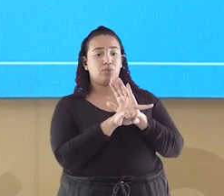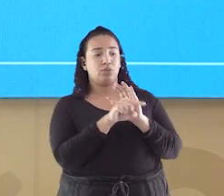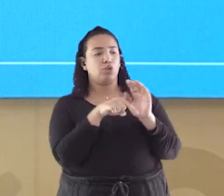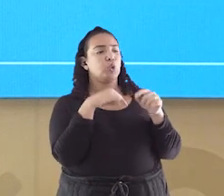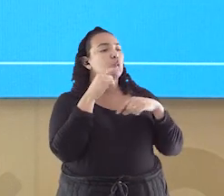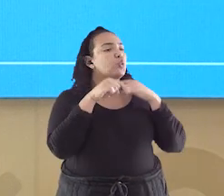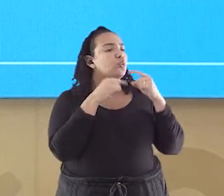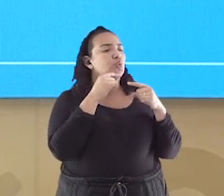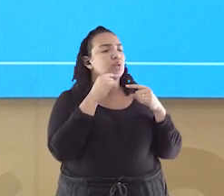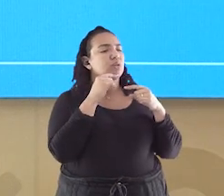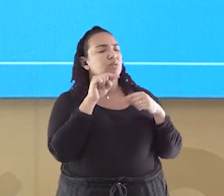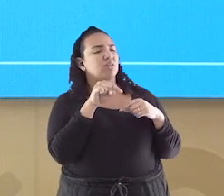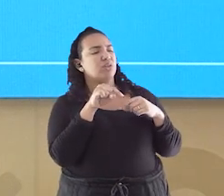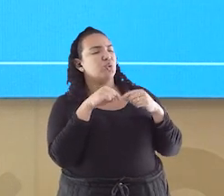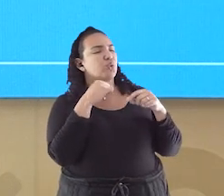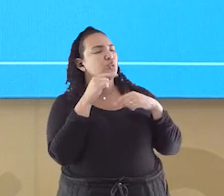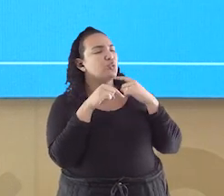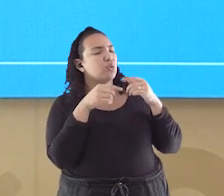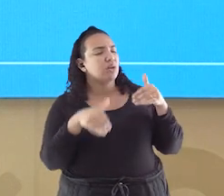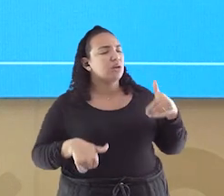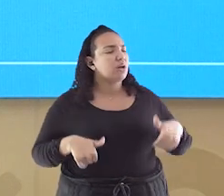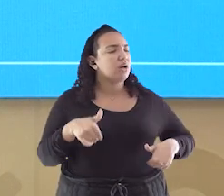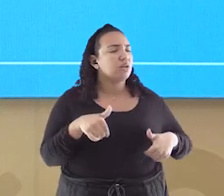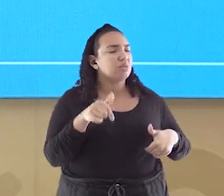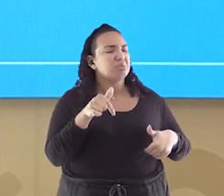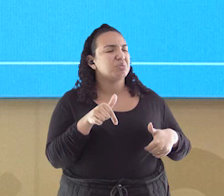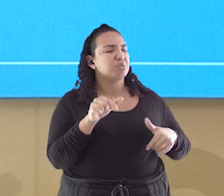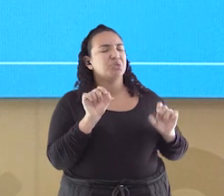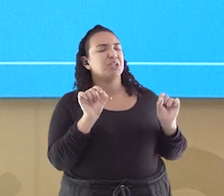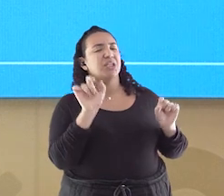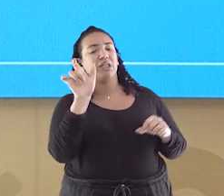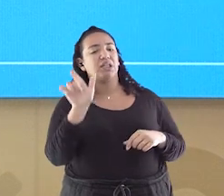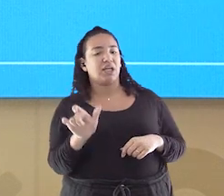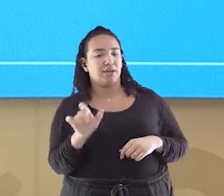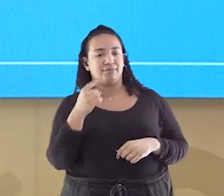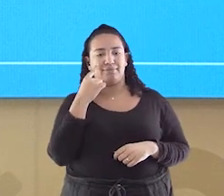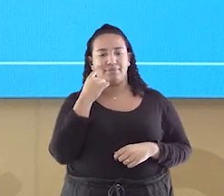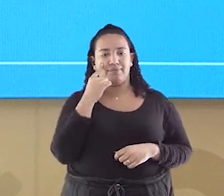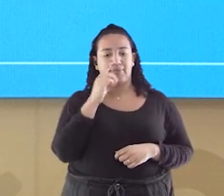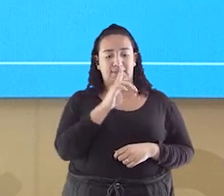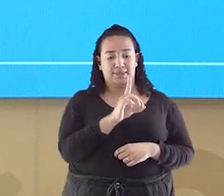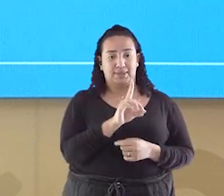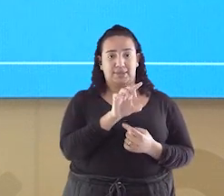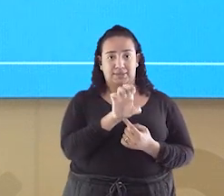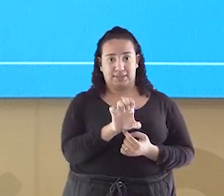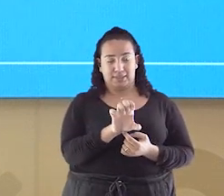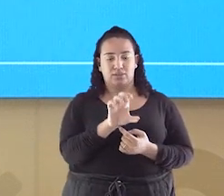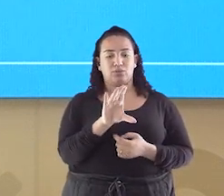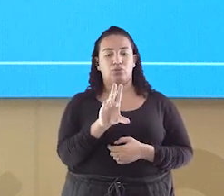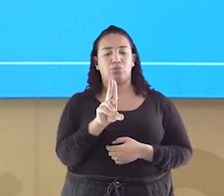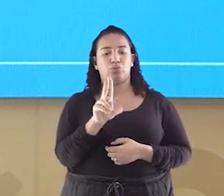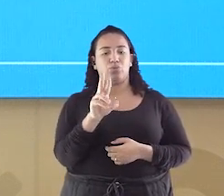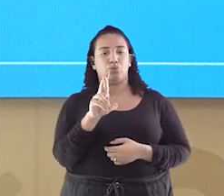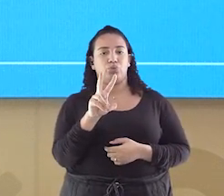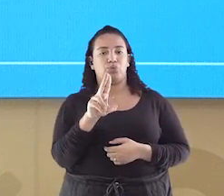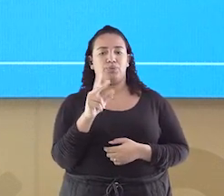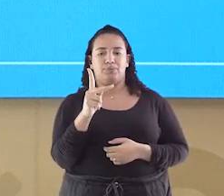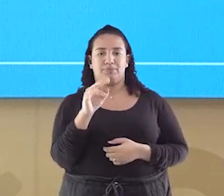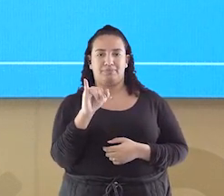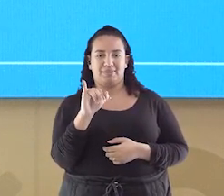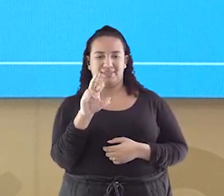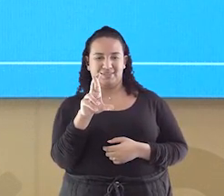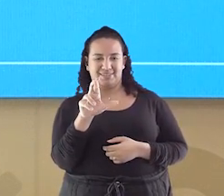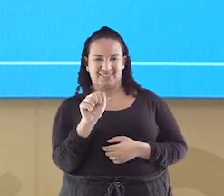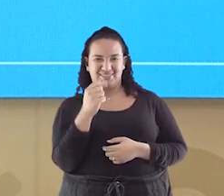duvidam, os caçadores duvidam de Curupira. Os caçadores duvidam de quem? Temos de Curupira como